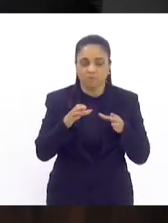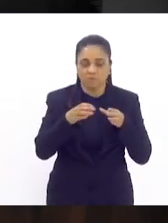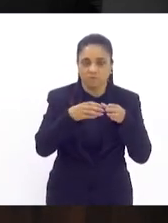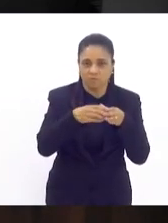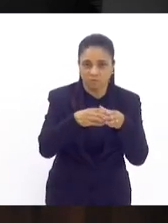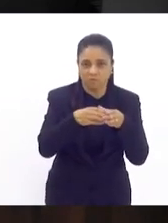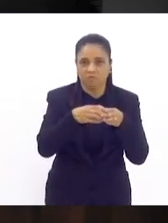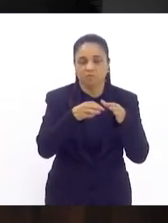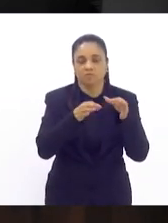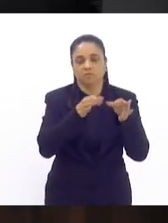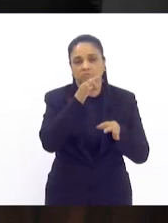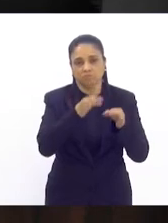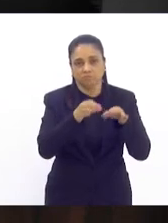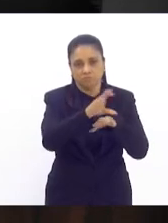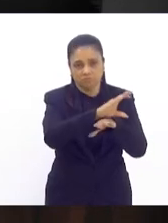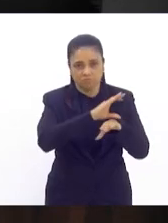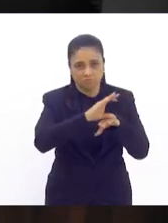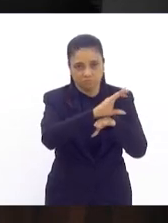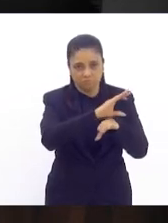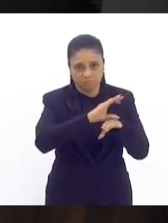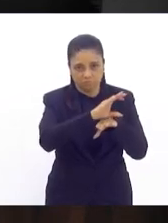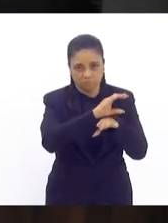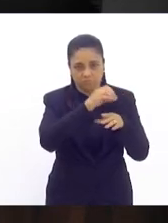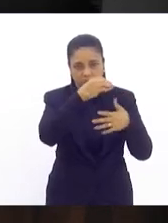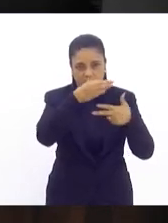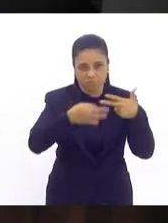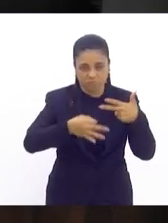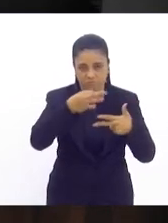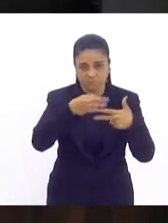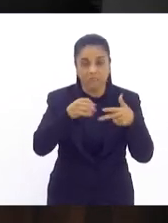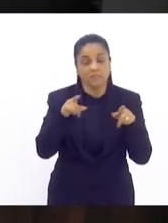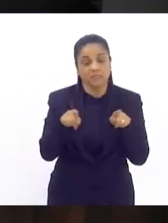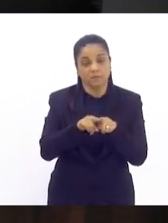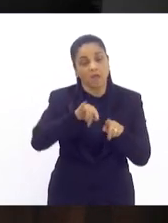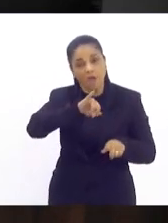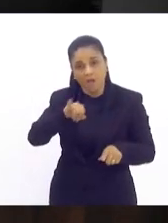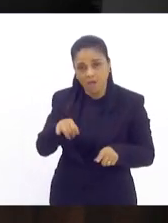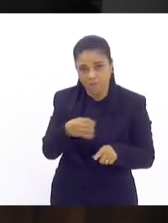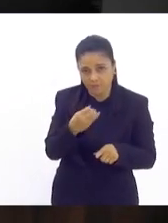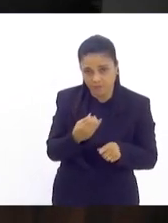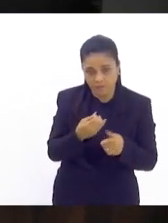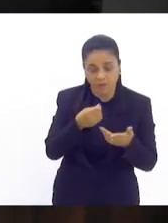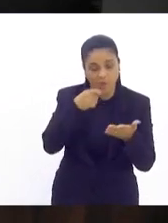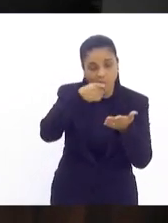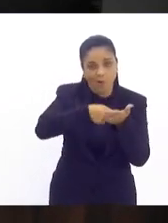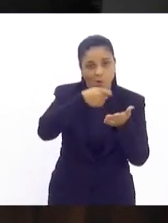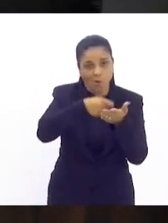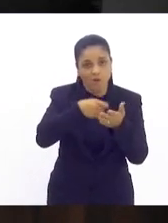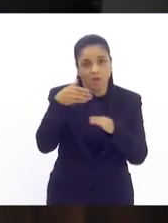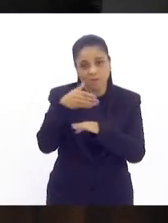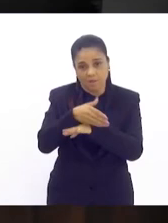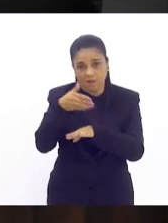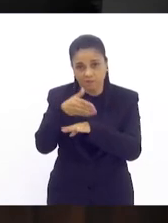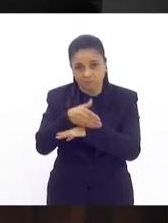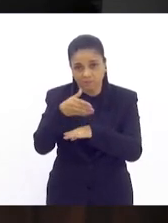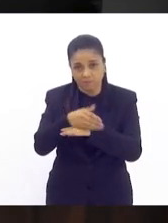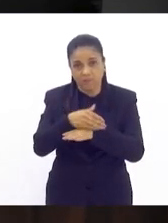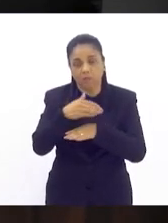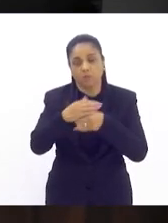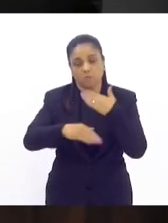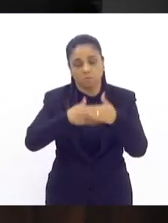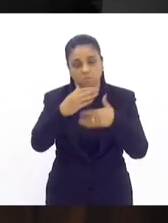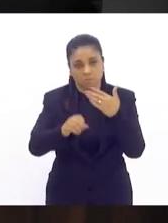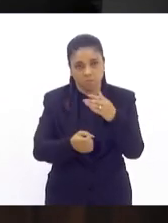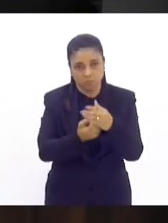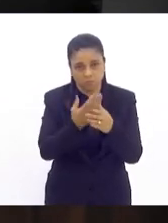pela desenvoltura e aproveitar o ensejo cobrar também maior participação e produção das demais